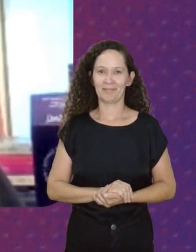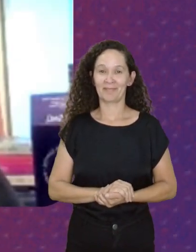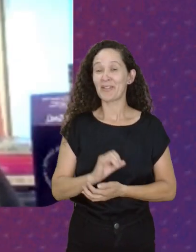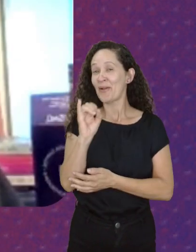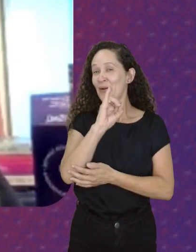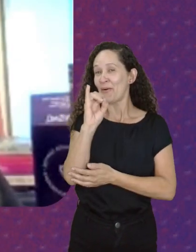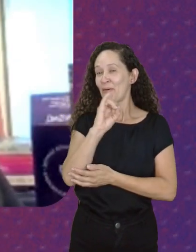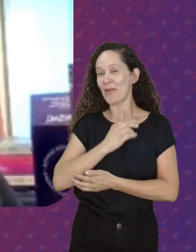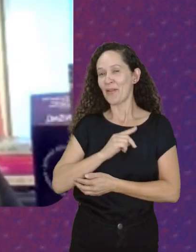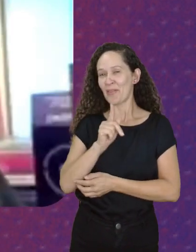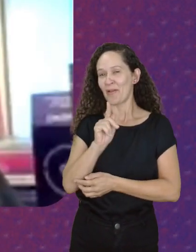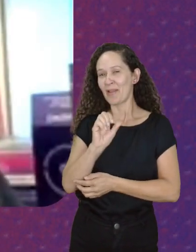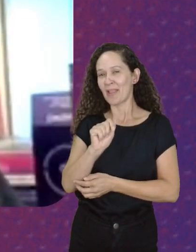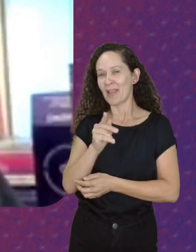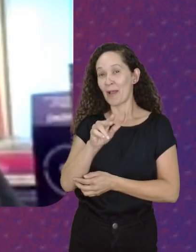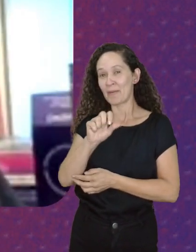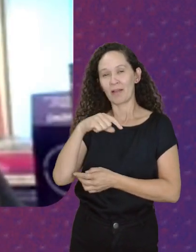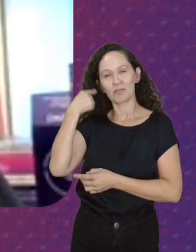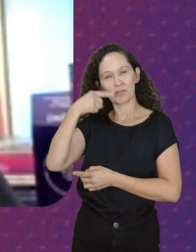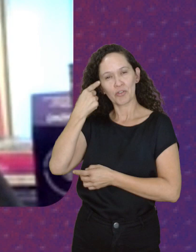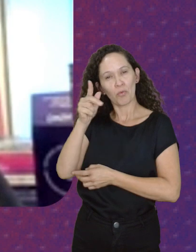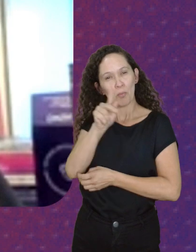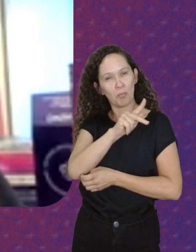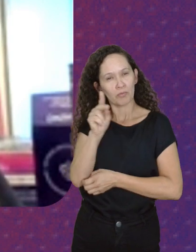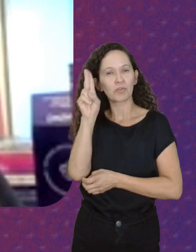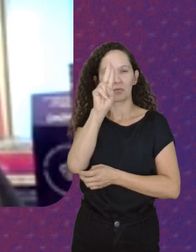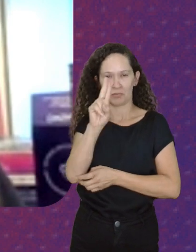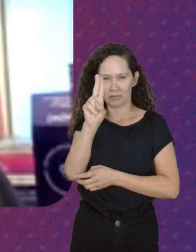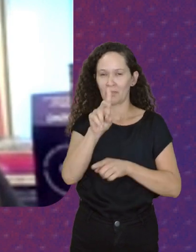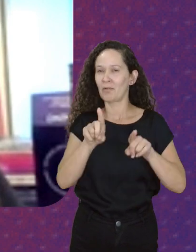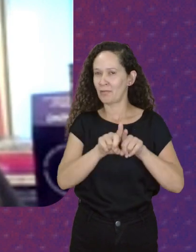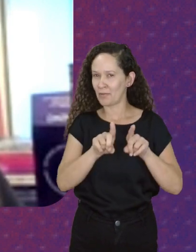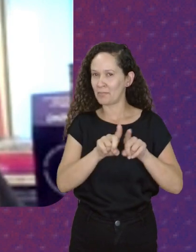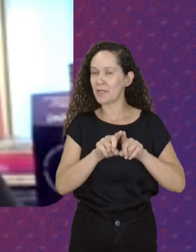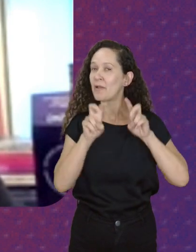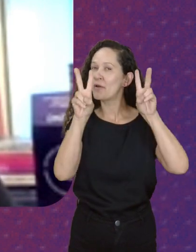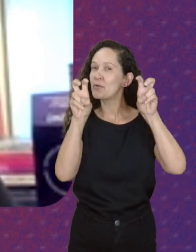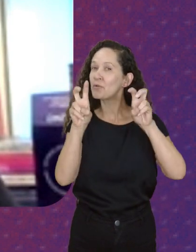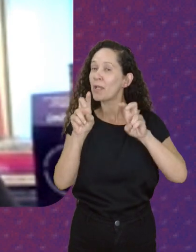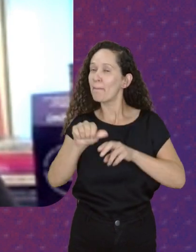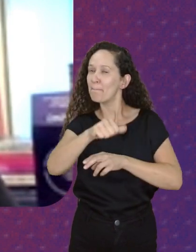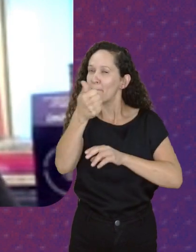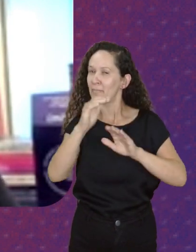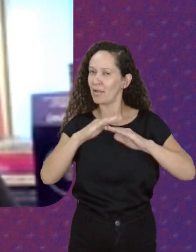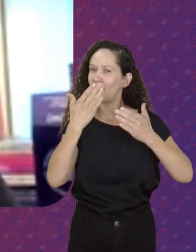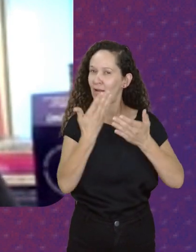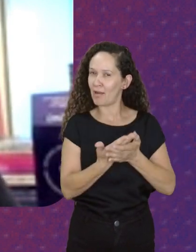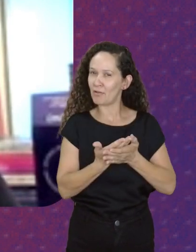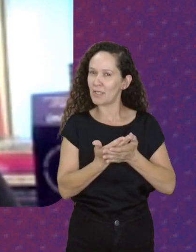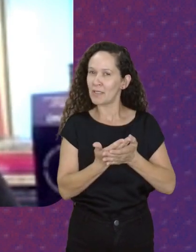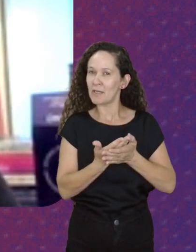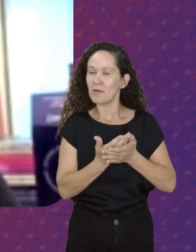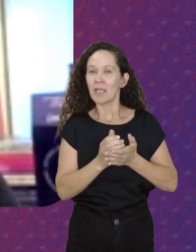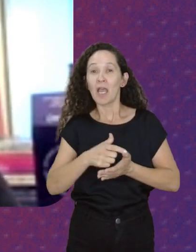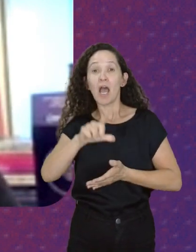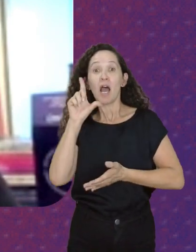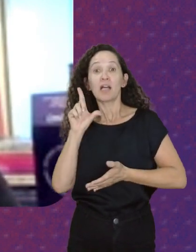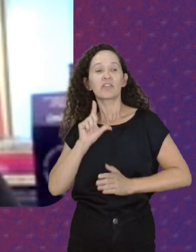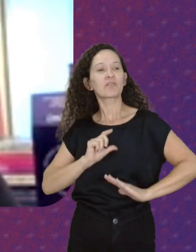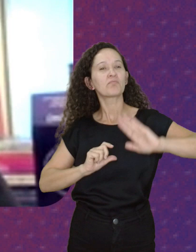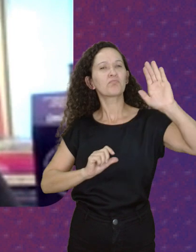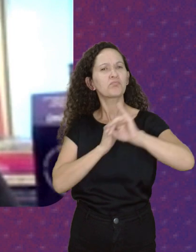Olá, eu sou a Gabriela Araújo, eu sou advogada e professora universitária e o tema da nossa primeira aula será pré-campanha. O que